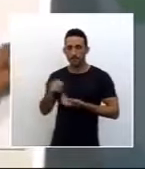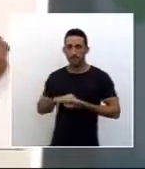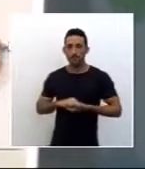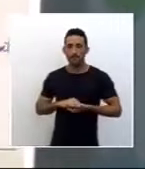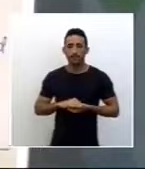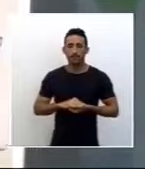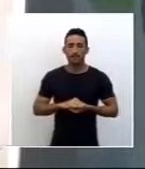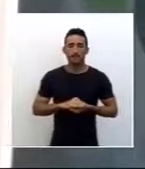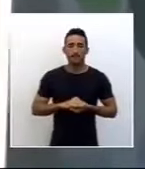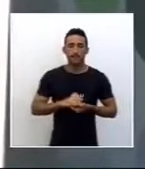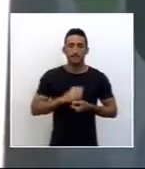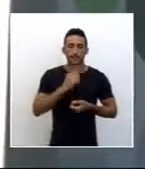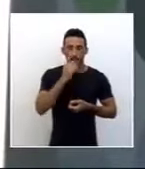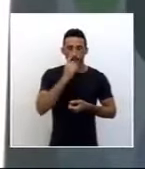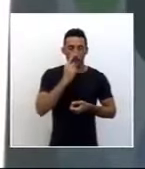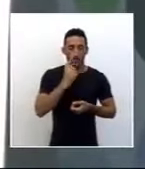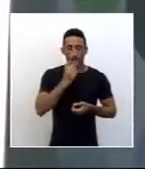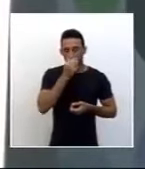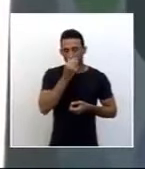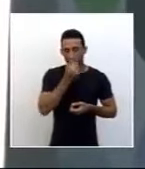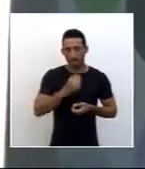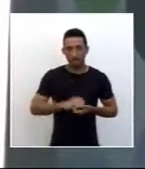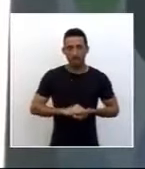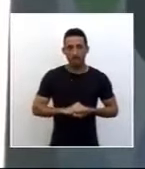é uma bem Lopes